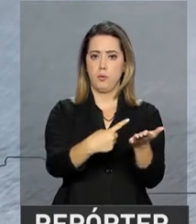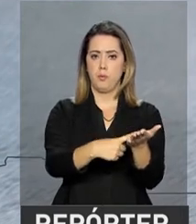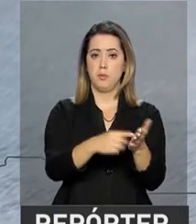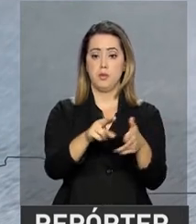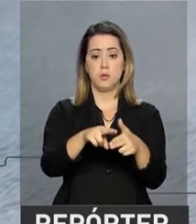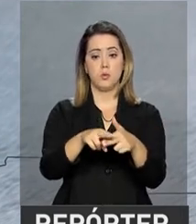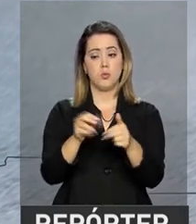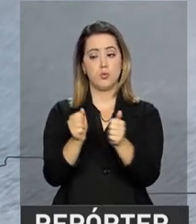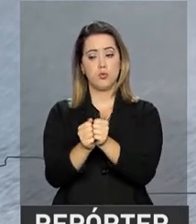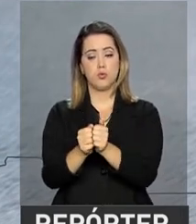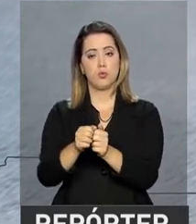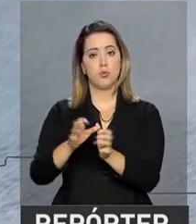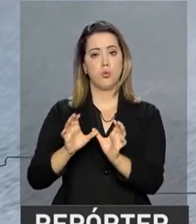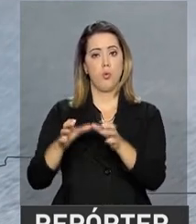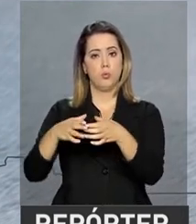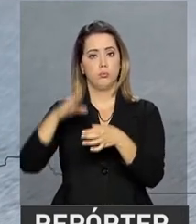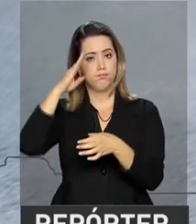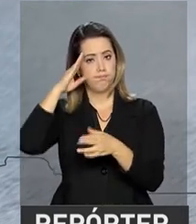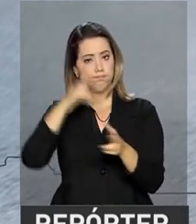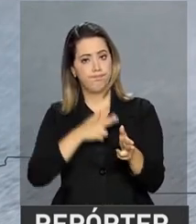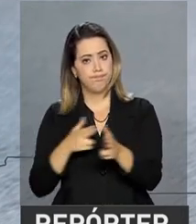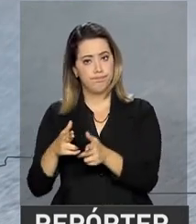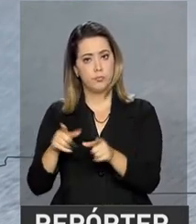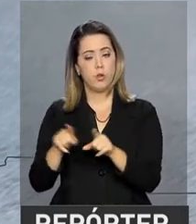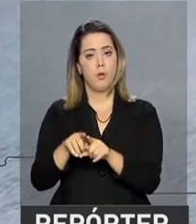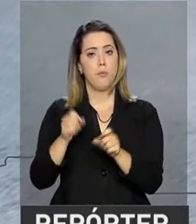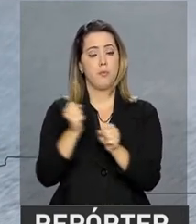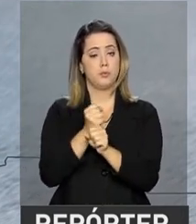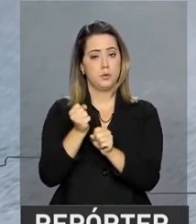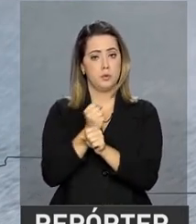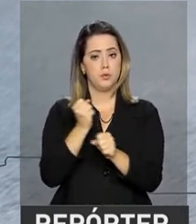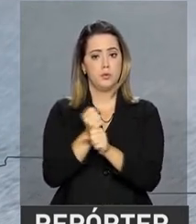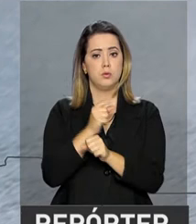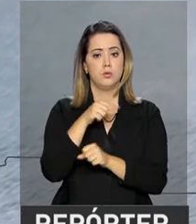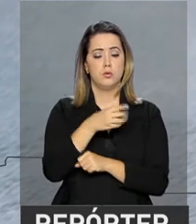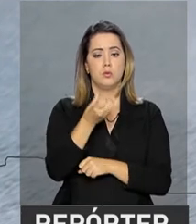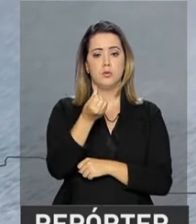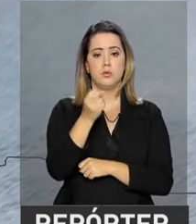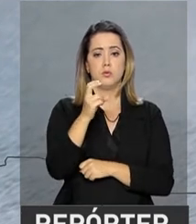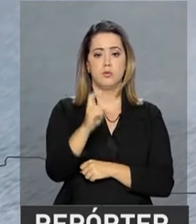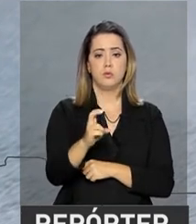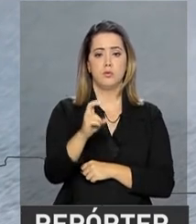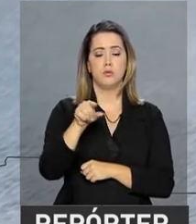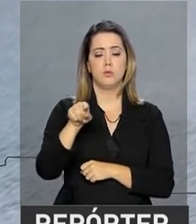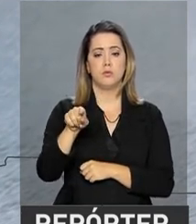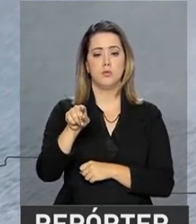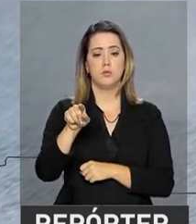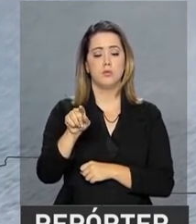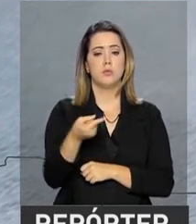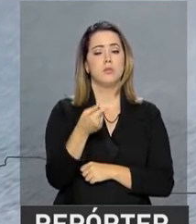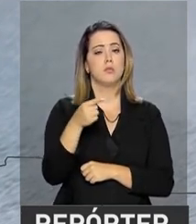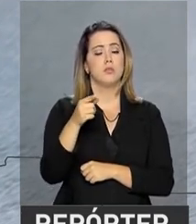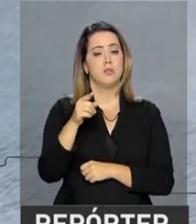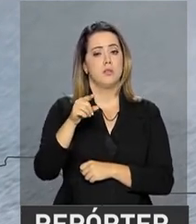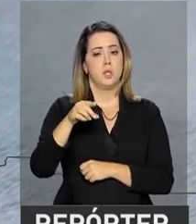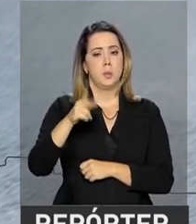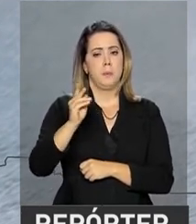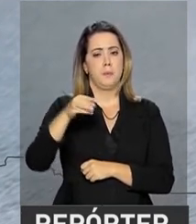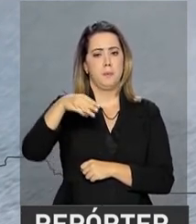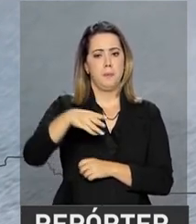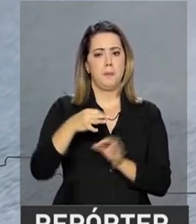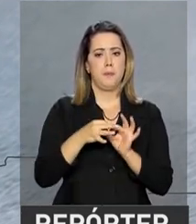exército brasileiro no trecho de 65 quilômetros entre a cidade de novo progresso e